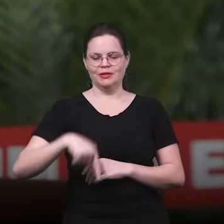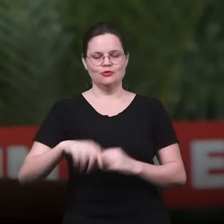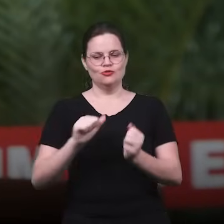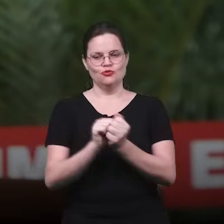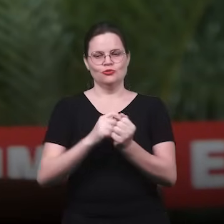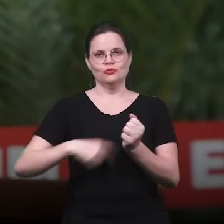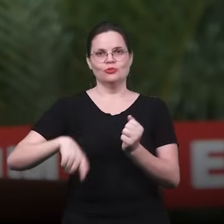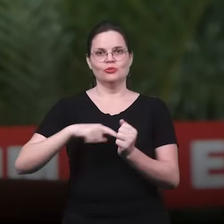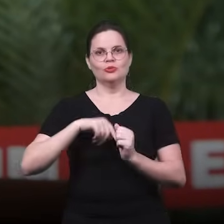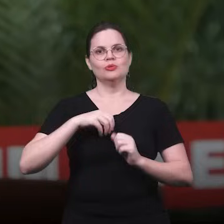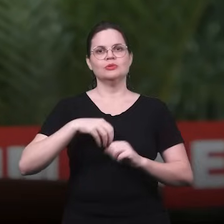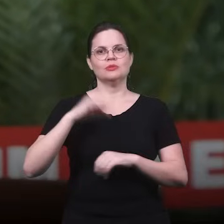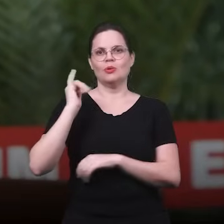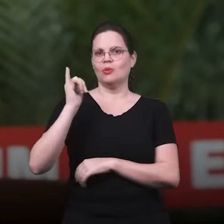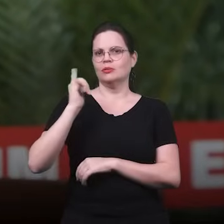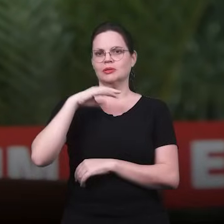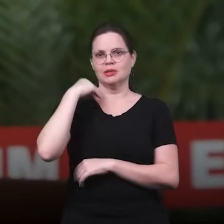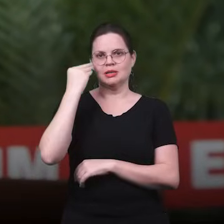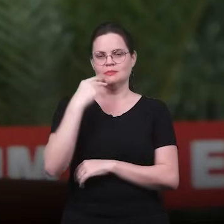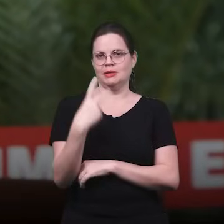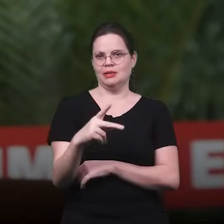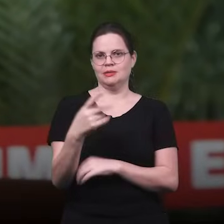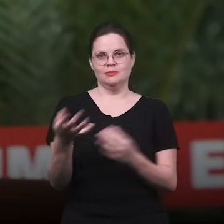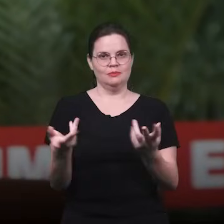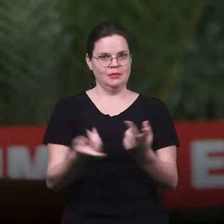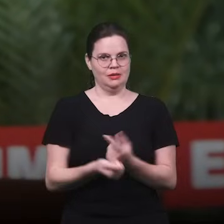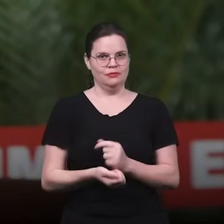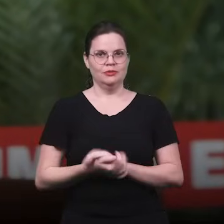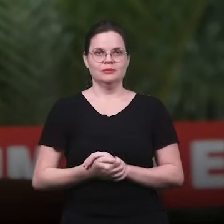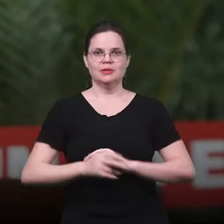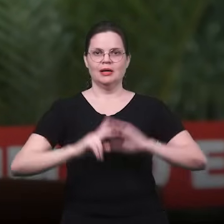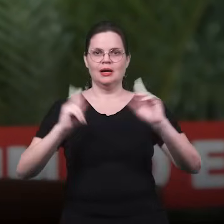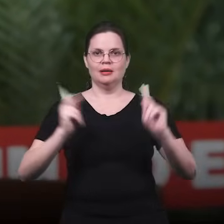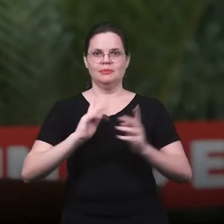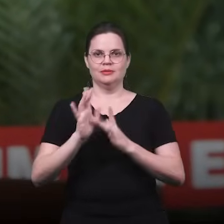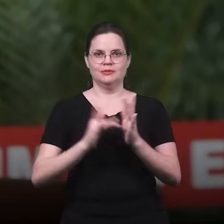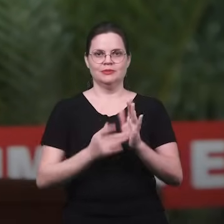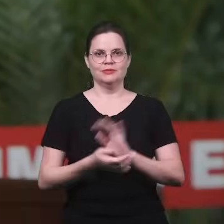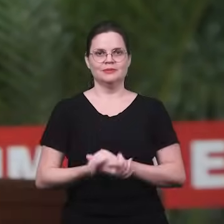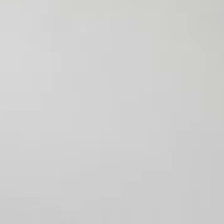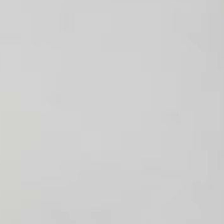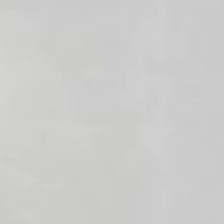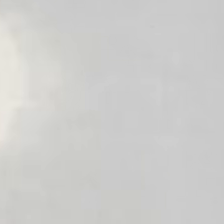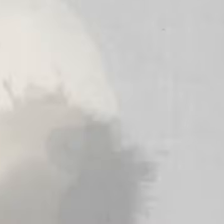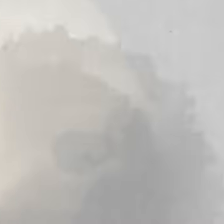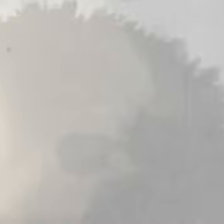aqui contando a sua experiência maravilhosa de salvação. A paz do Senhor a todos.